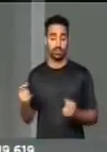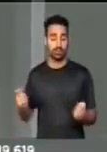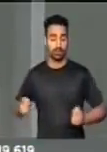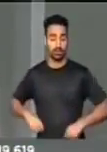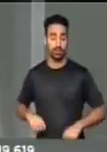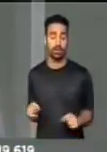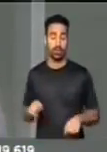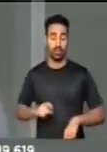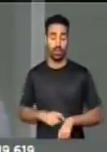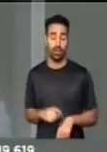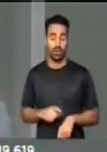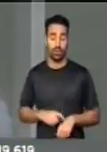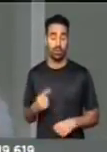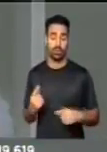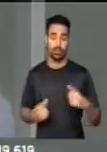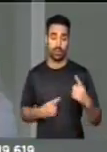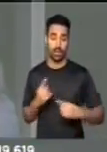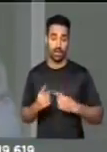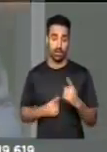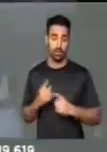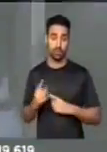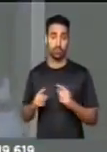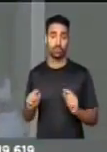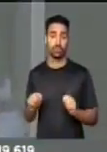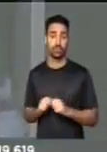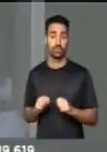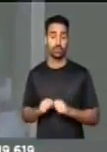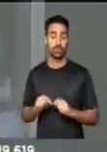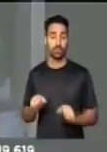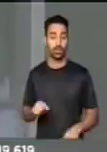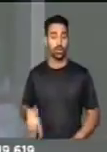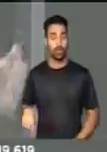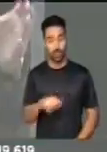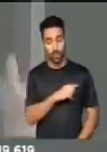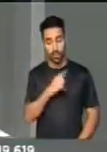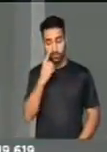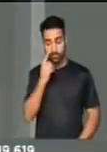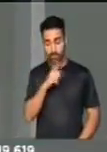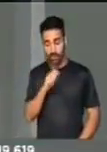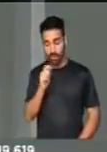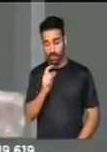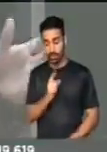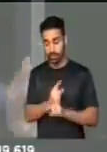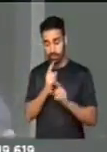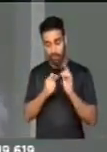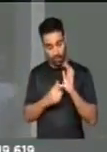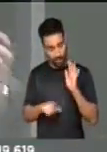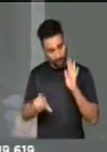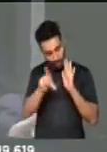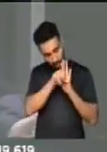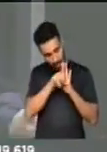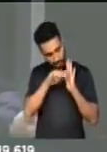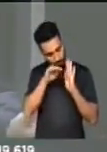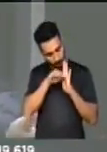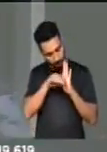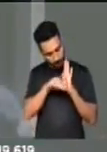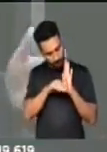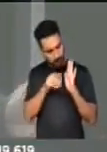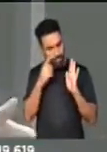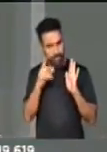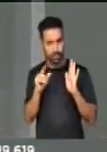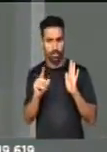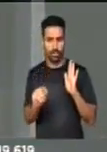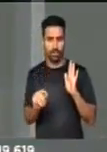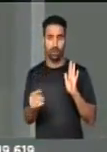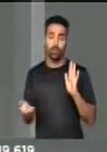no diálogo que nos é proporcionado, fazer com que nós encontremos na legislação as medidas capazes para isso.